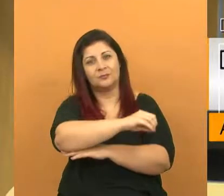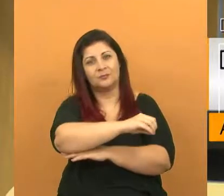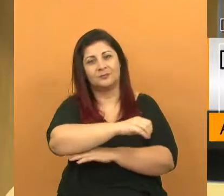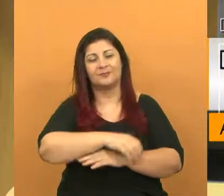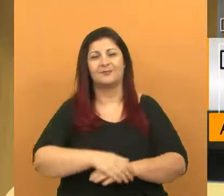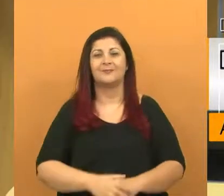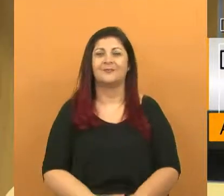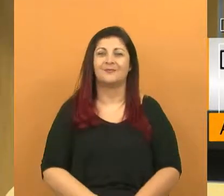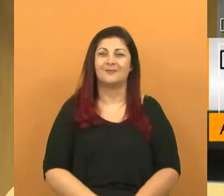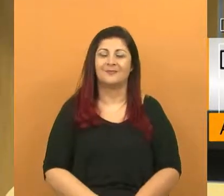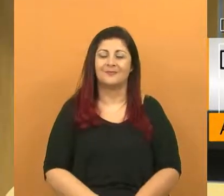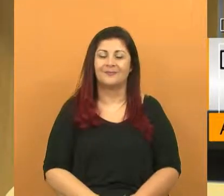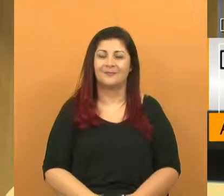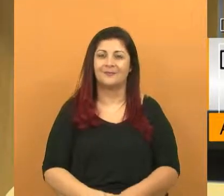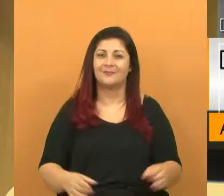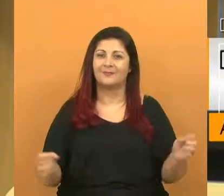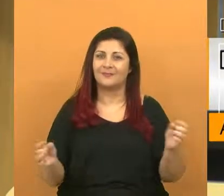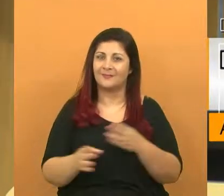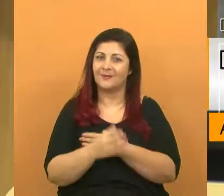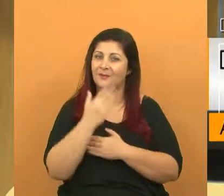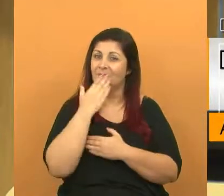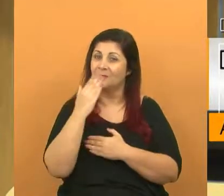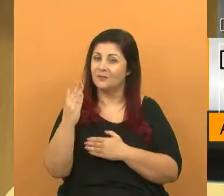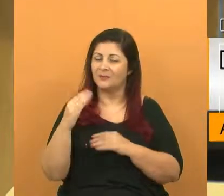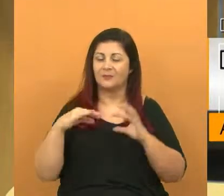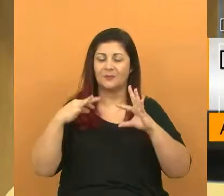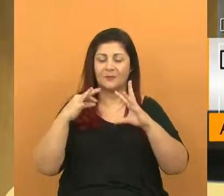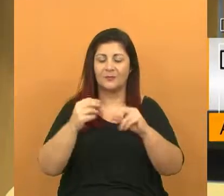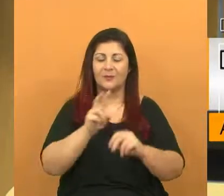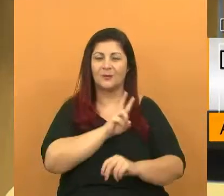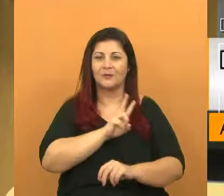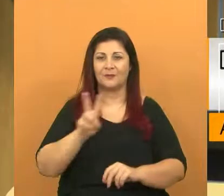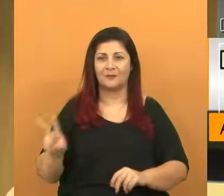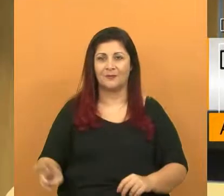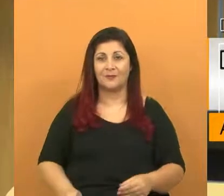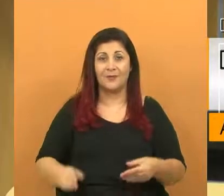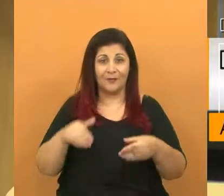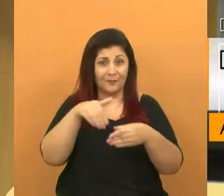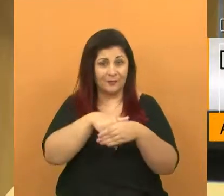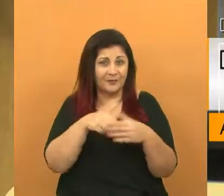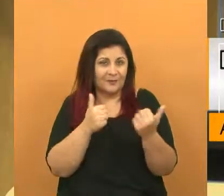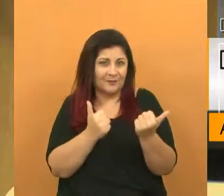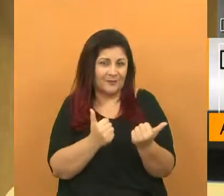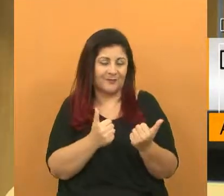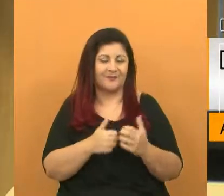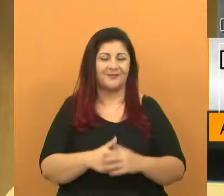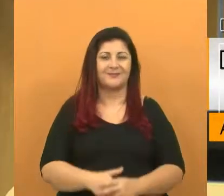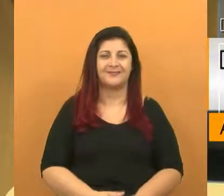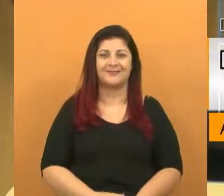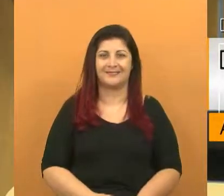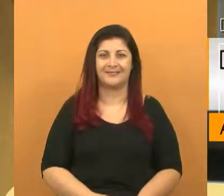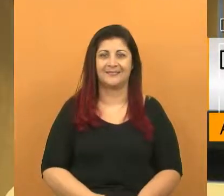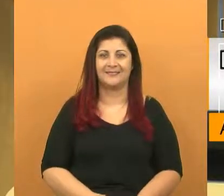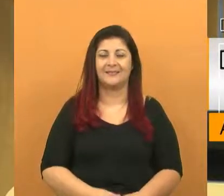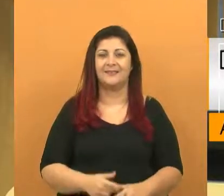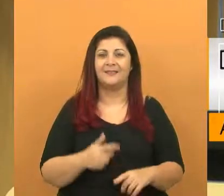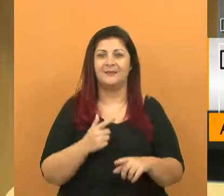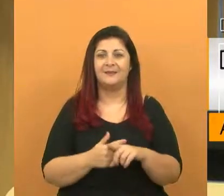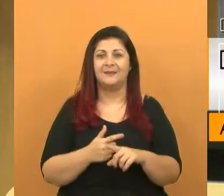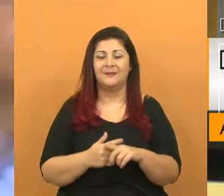finaliza este trabalho solicitando aos nobres vereadores que votem favoráveis a esta propositura pelo que antecipadamente